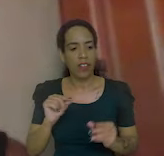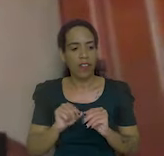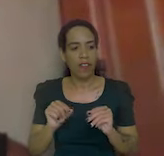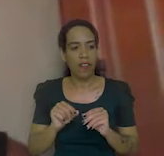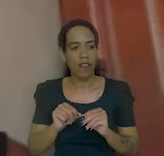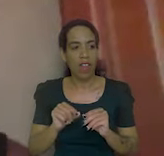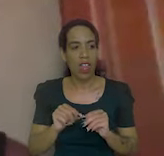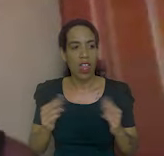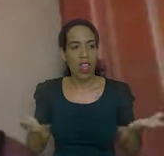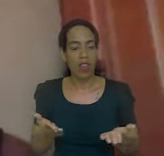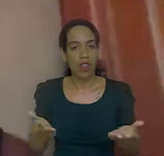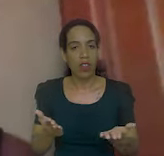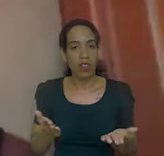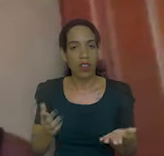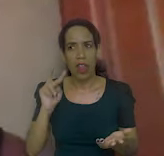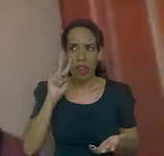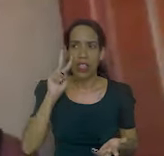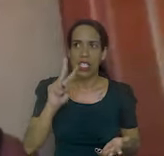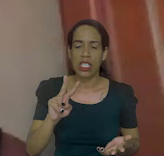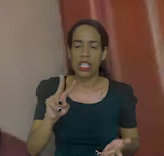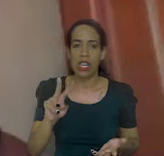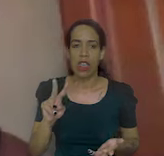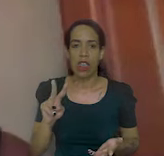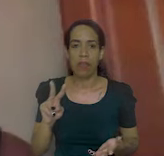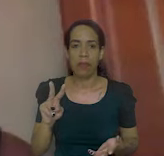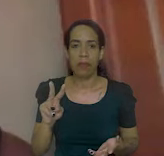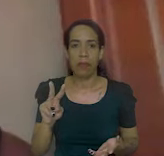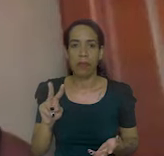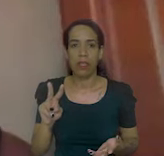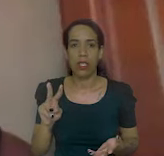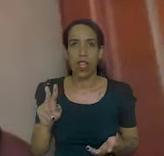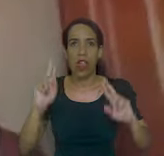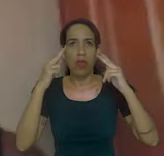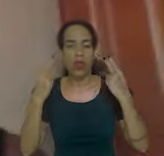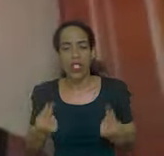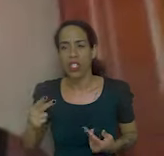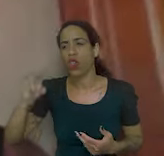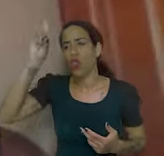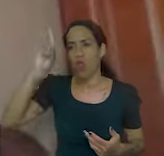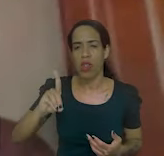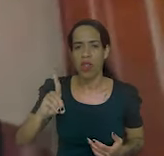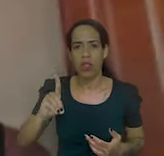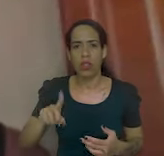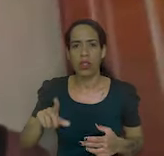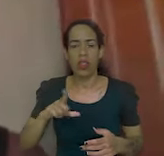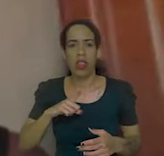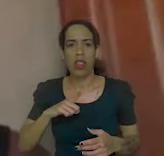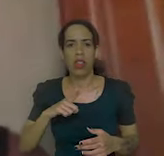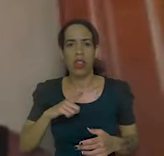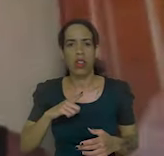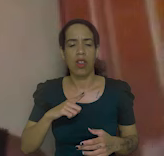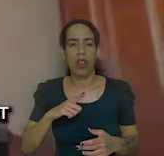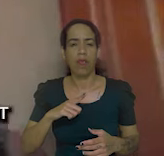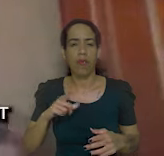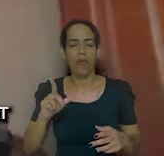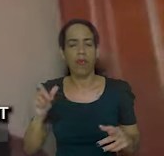feito Enamate recentemente, estava com essa visão da humanização do direito, de